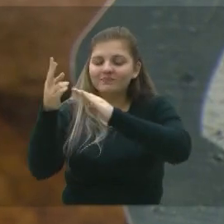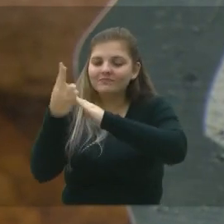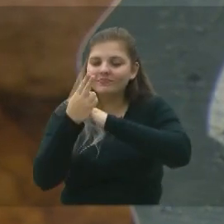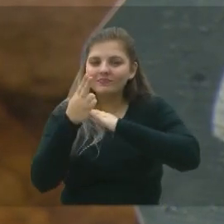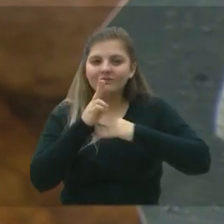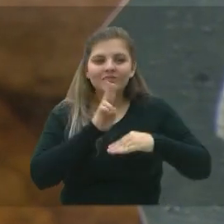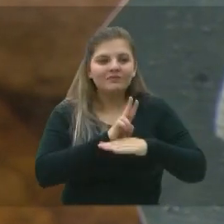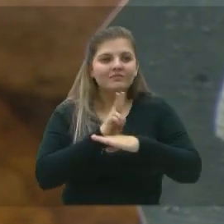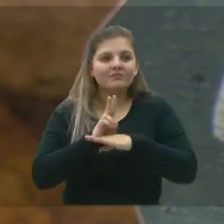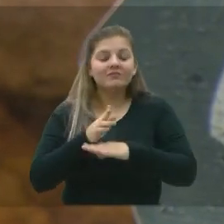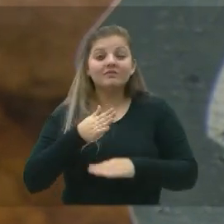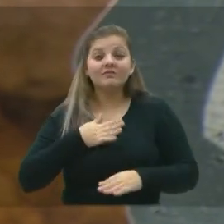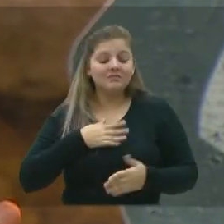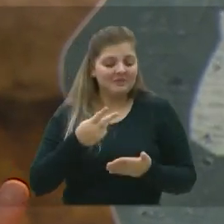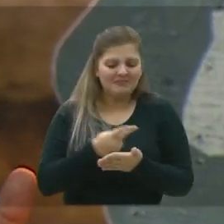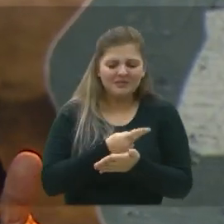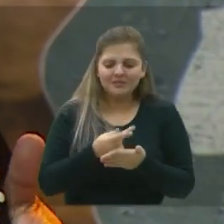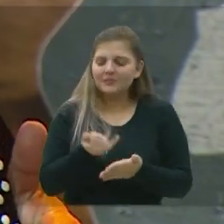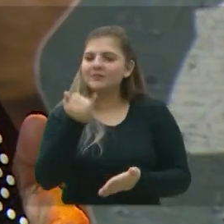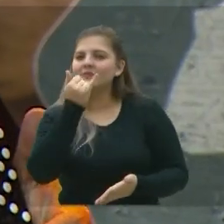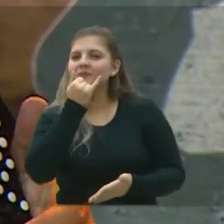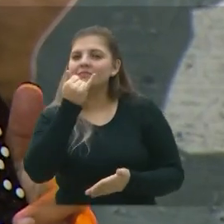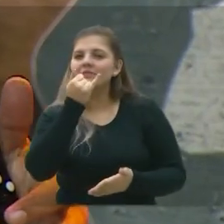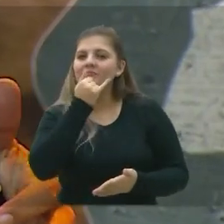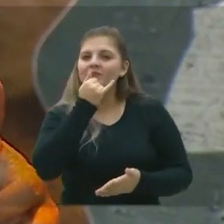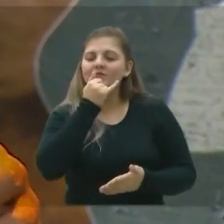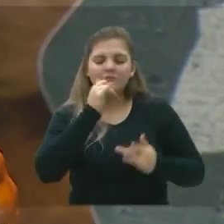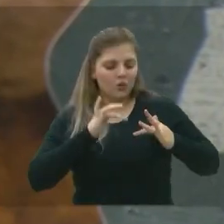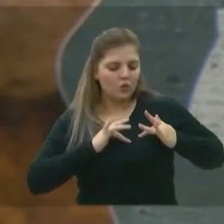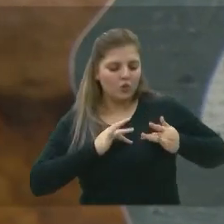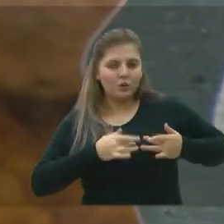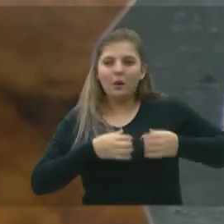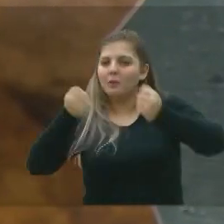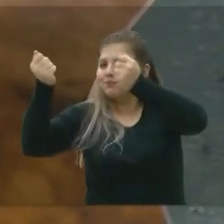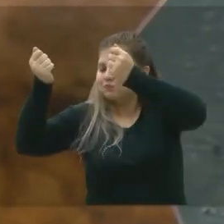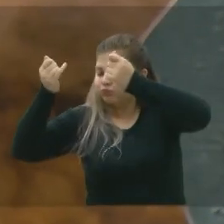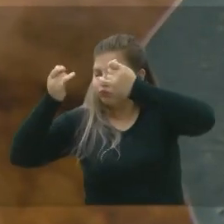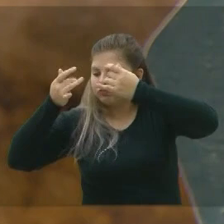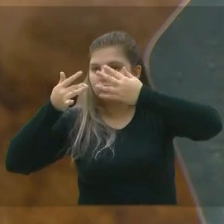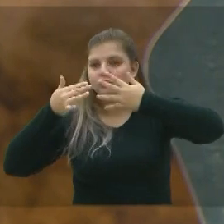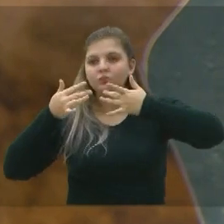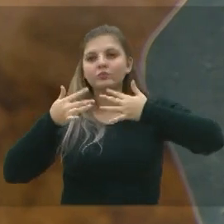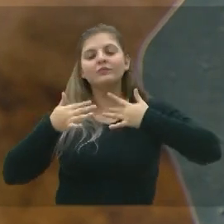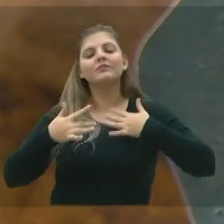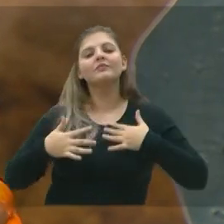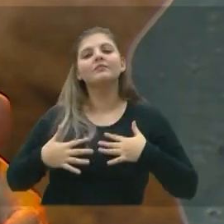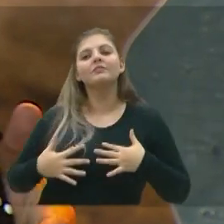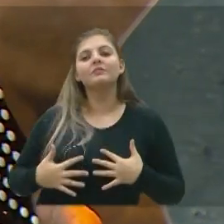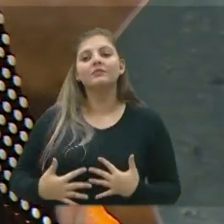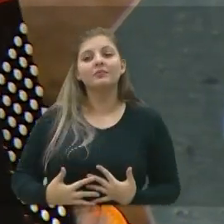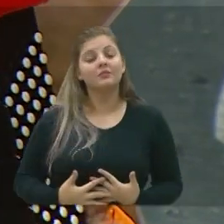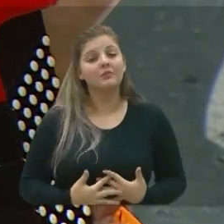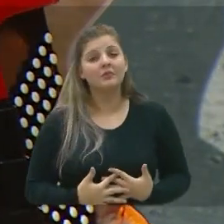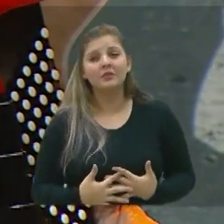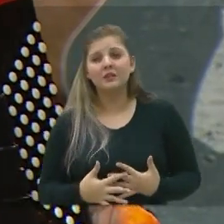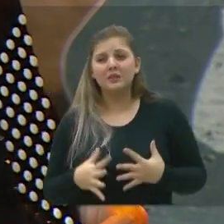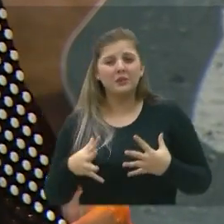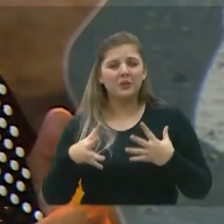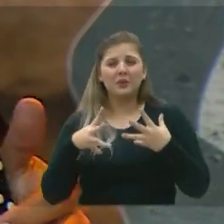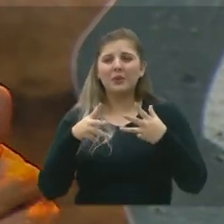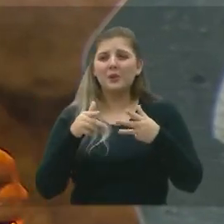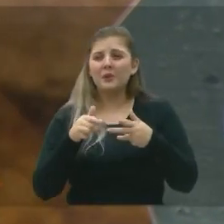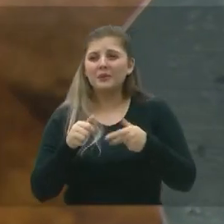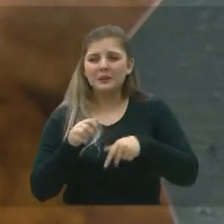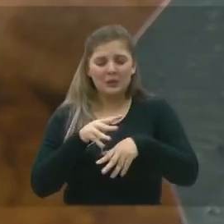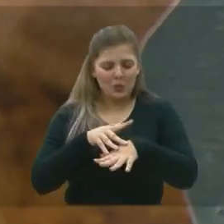perdoar meus erros, me banhar de compaixão. Cura todas as feridas